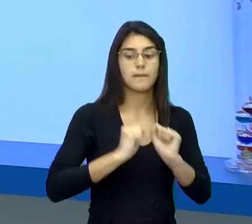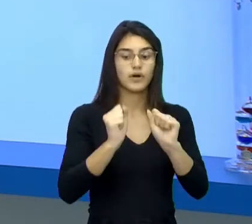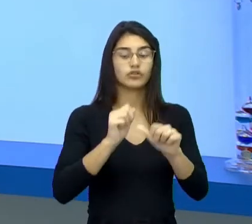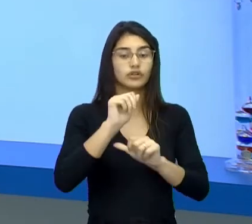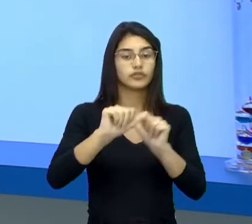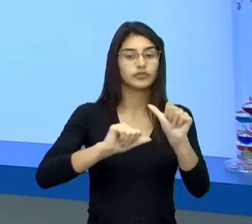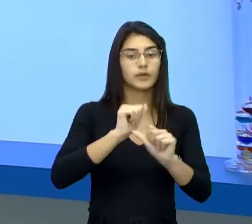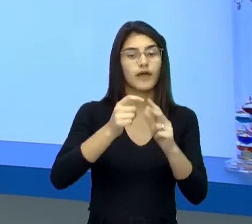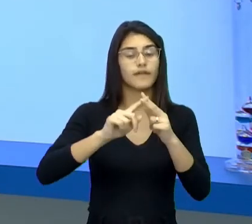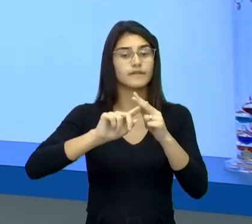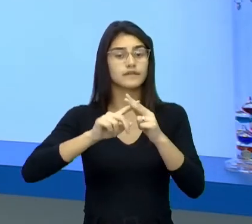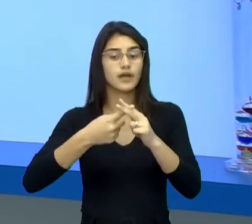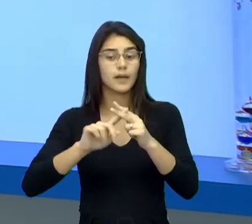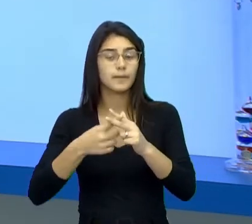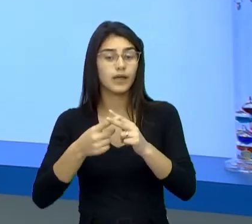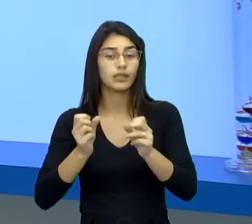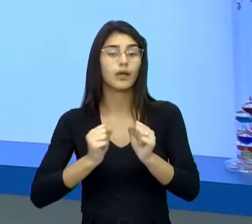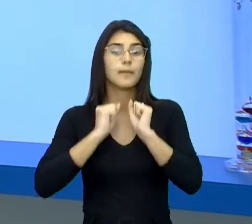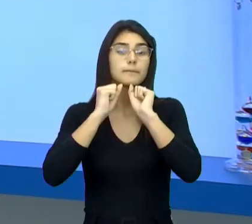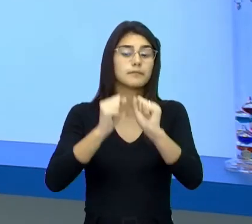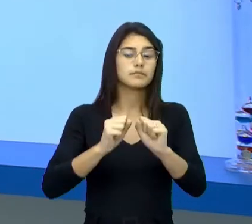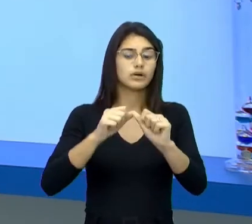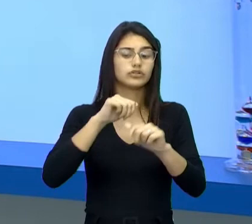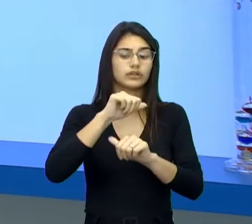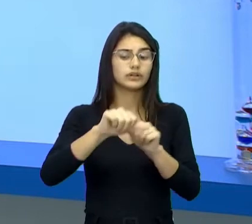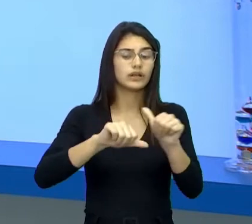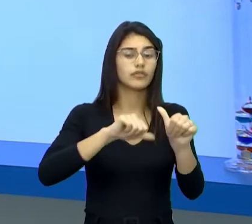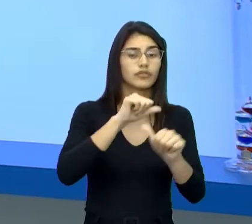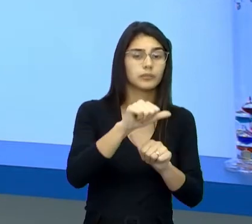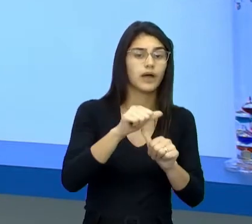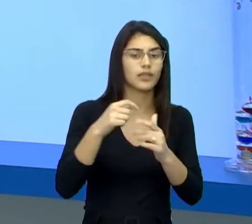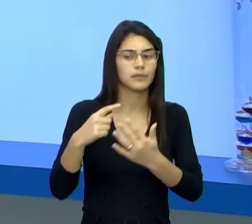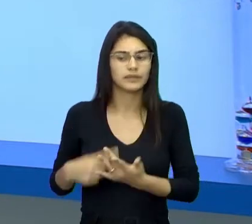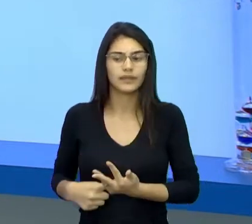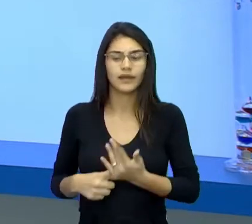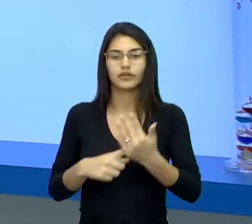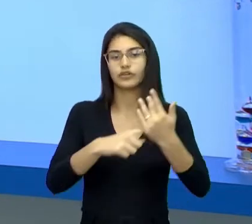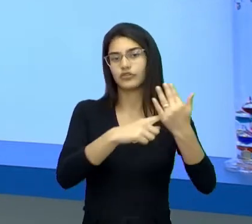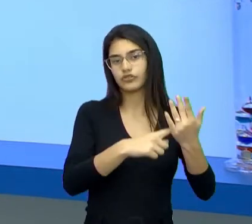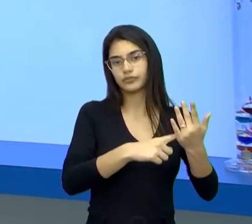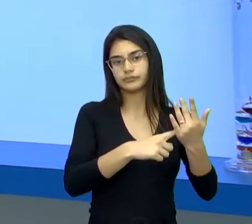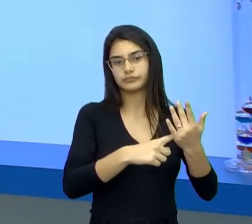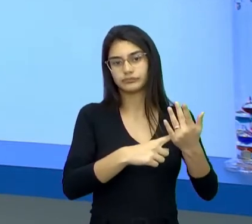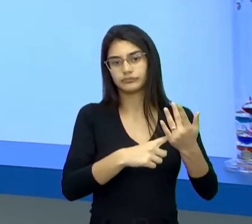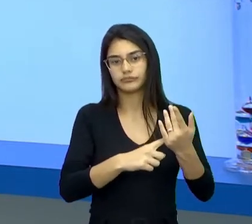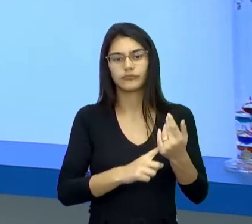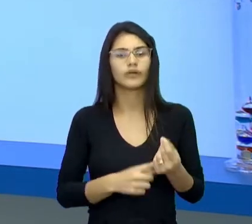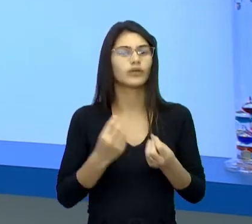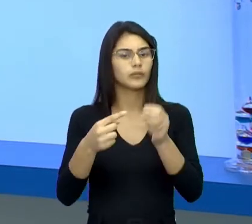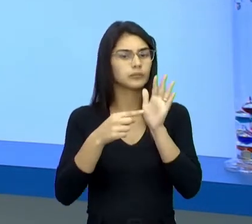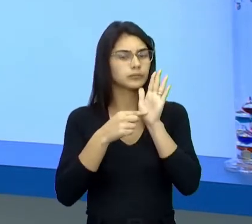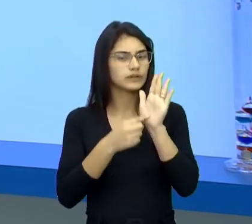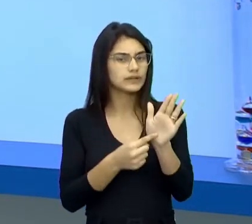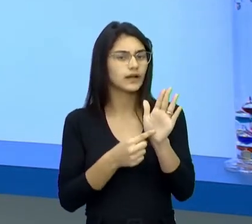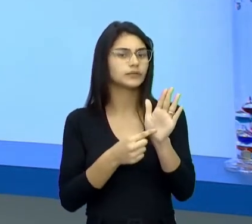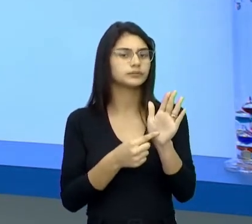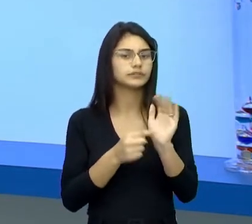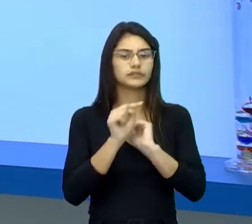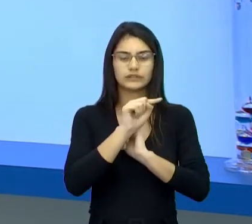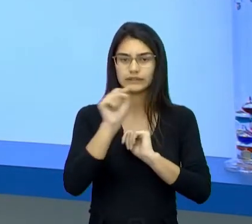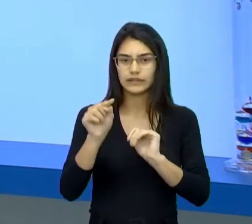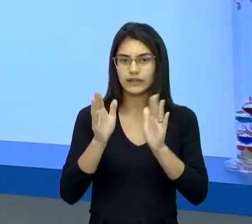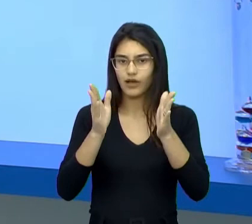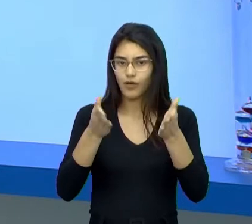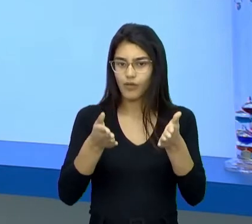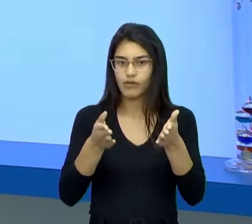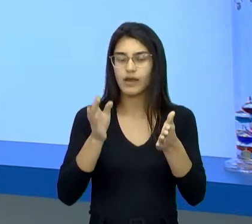numa ferramenta, pode se transformar numa tecnologia. Veja o que eu vou mostrar aqui para